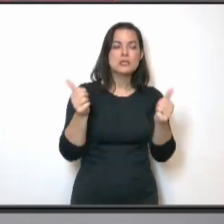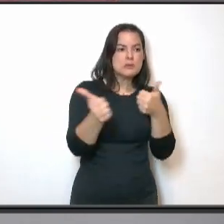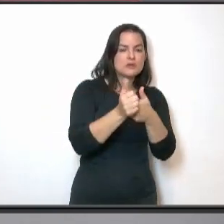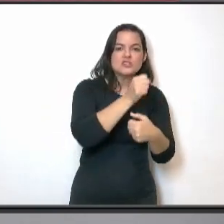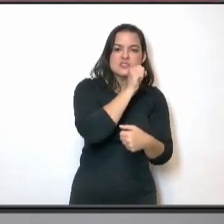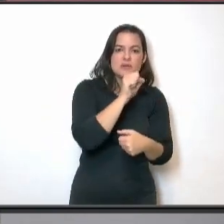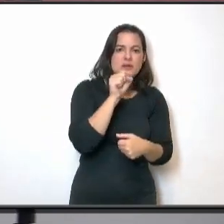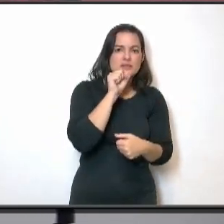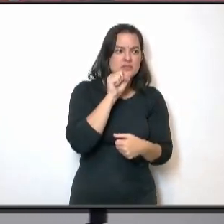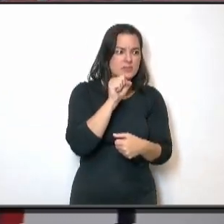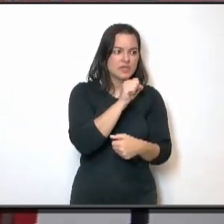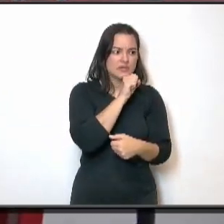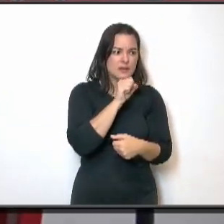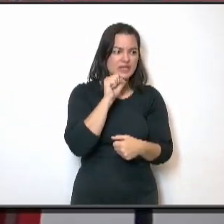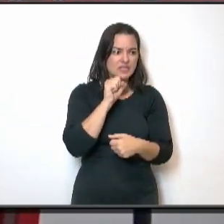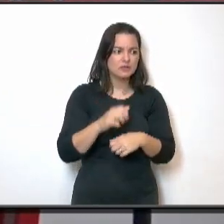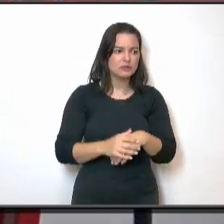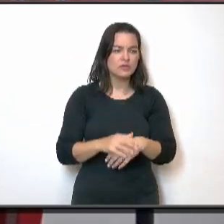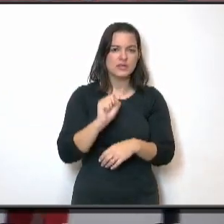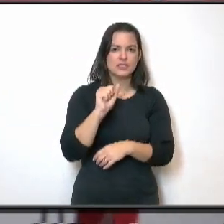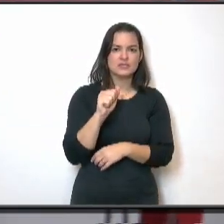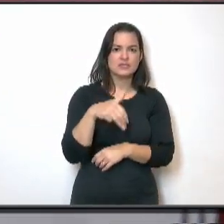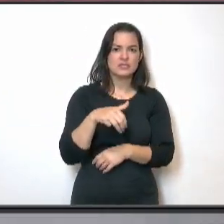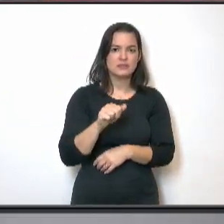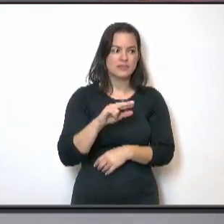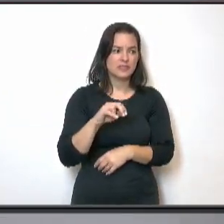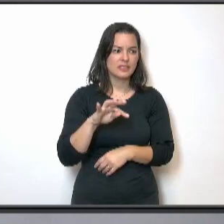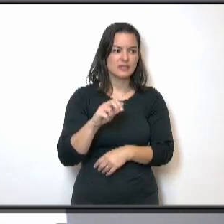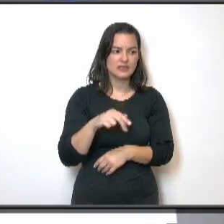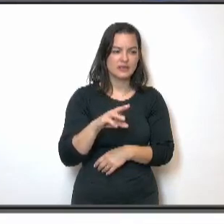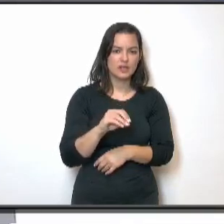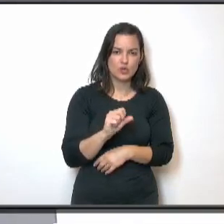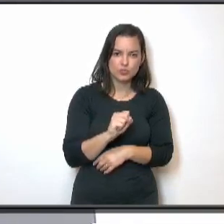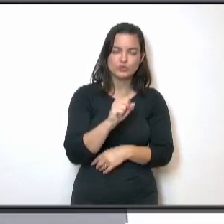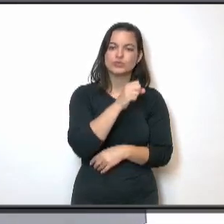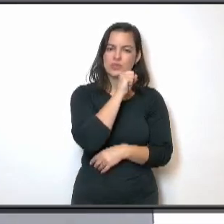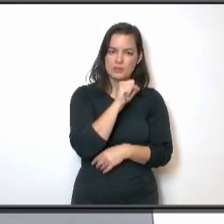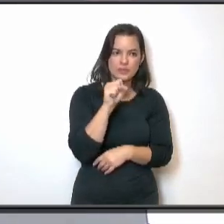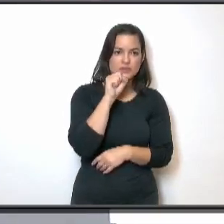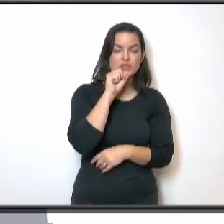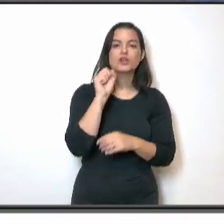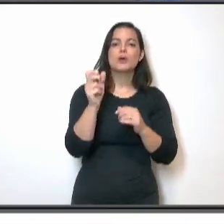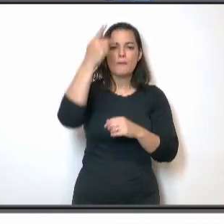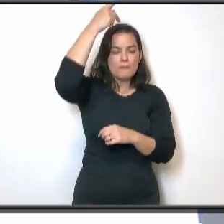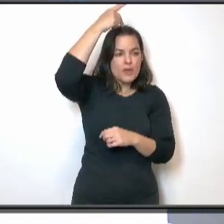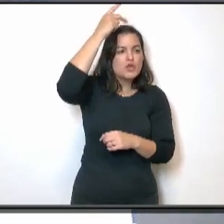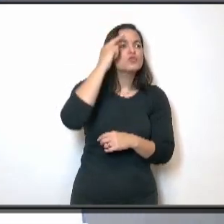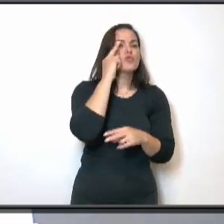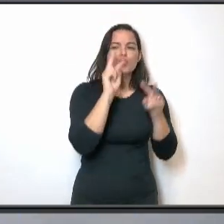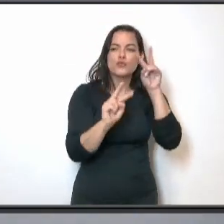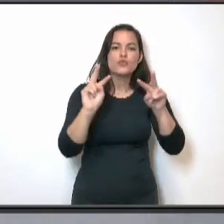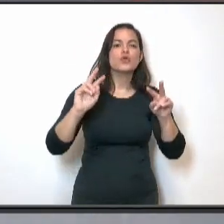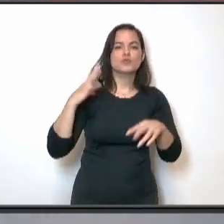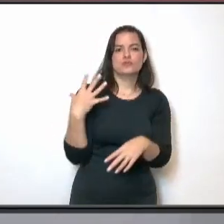se convertendo, e a igreja então envia Pedro e João. Lá estava Pedro vendo a salvação chegando aos